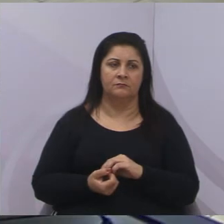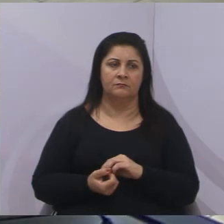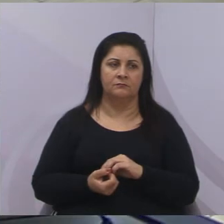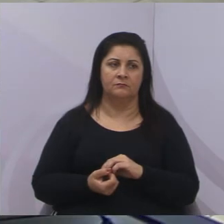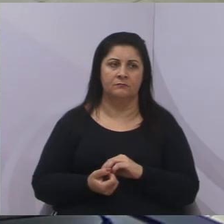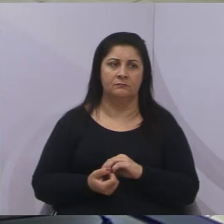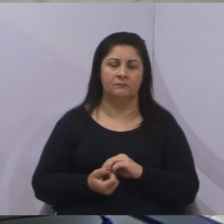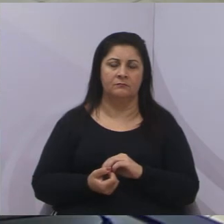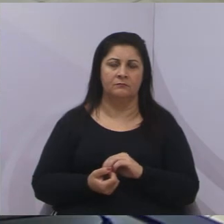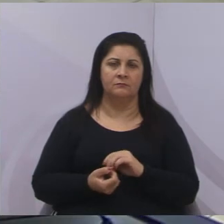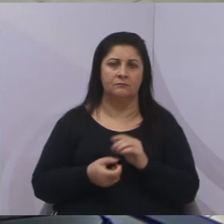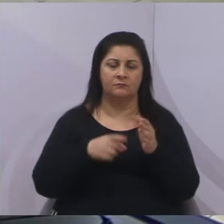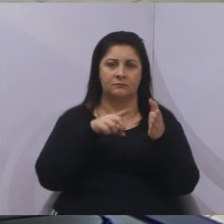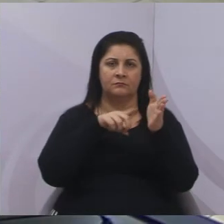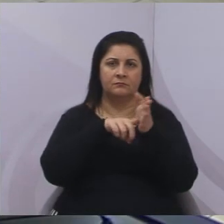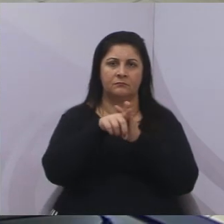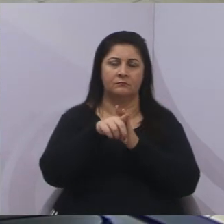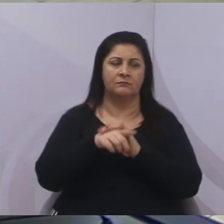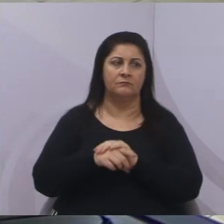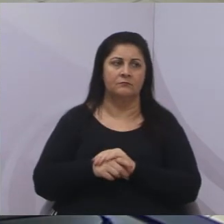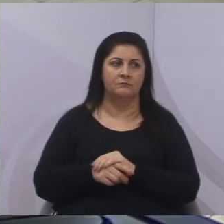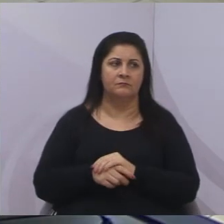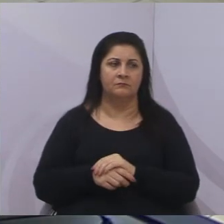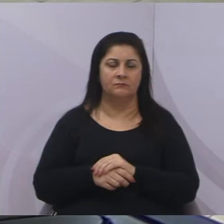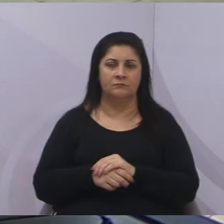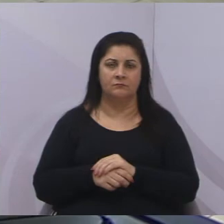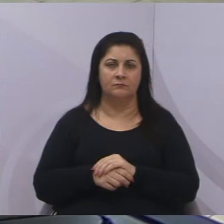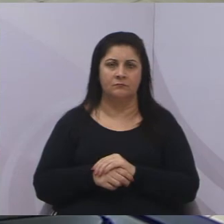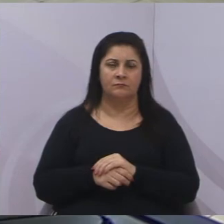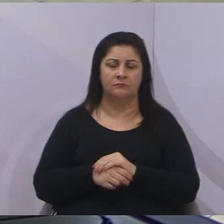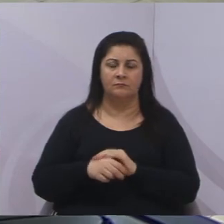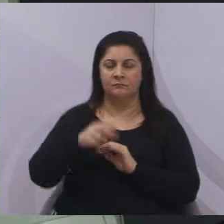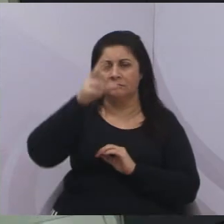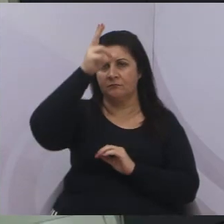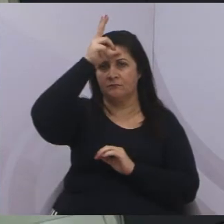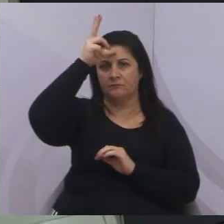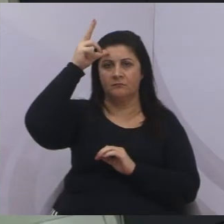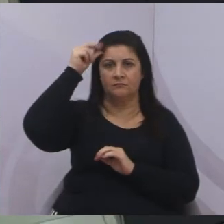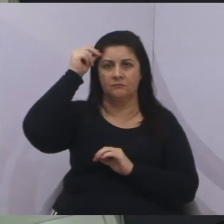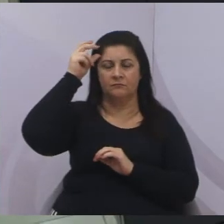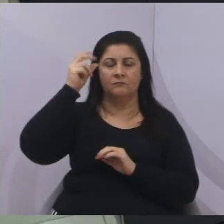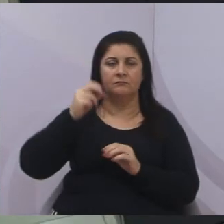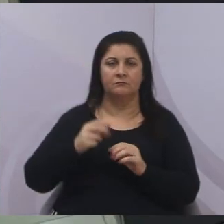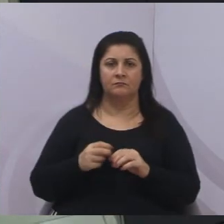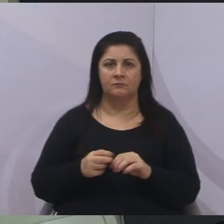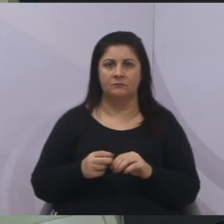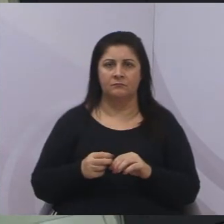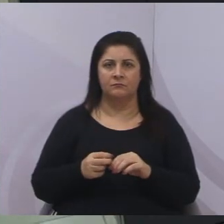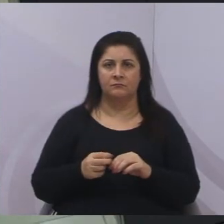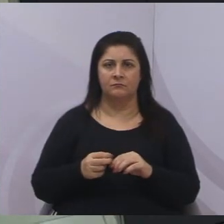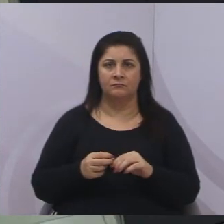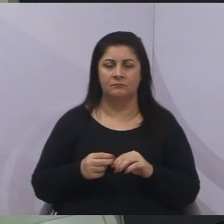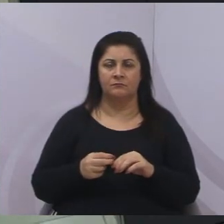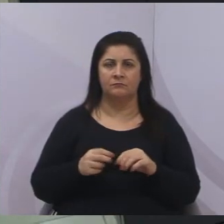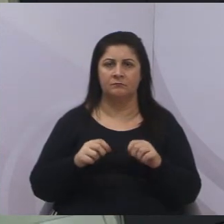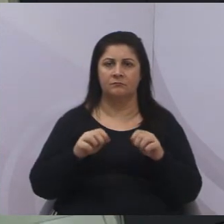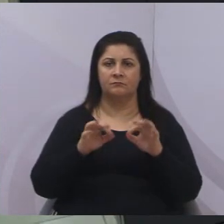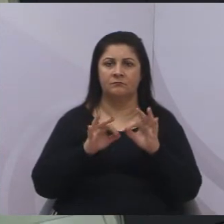Só uma pergunta só. A prefeitura ela fez o processo